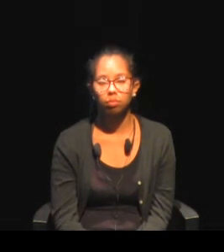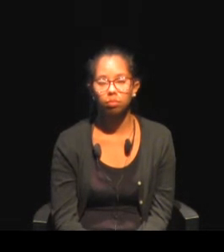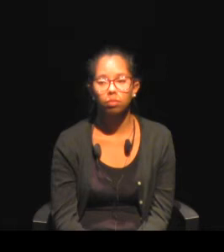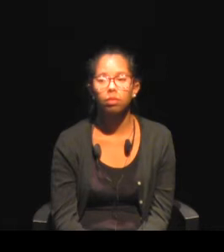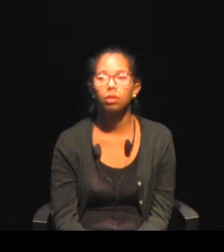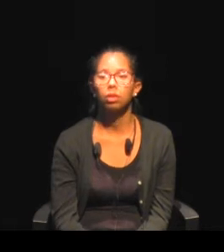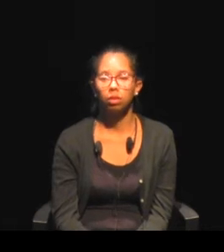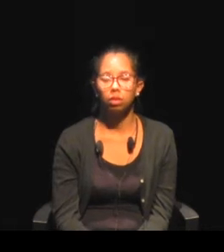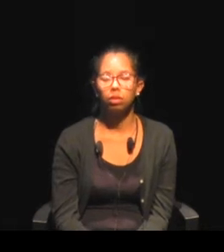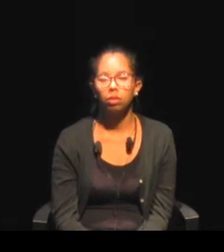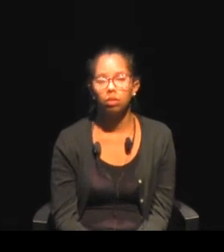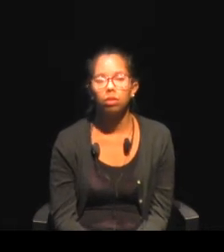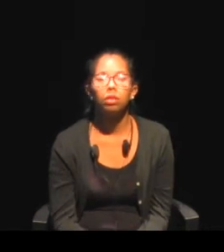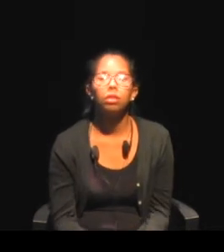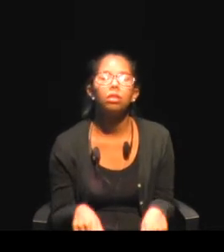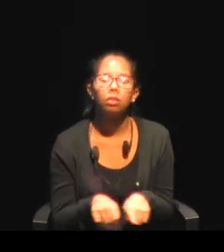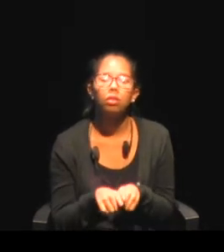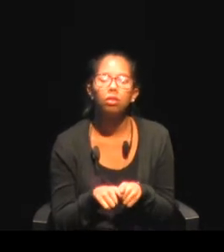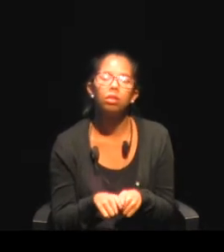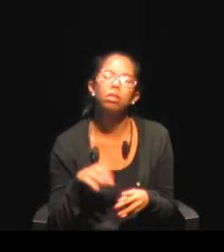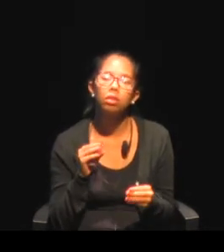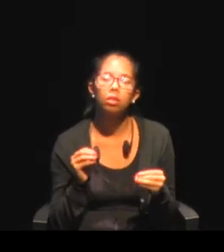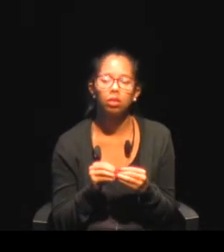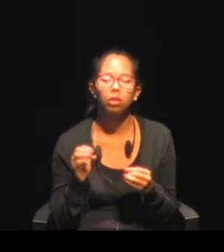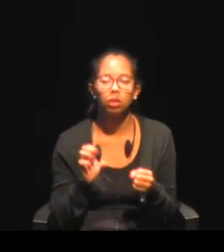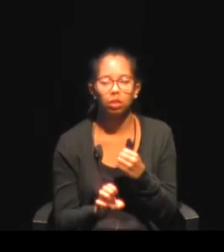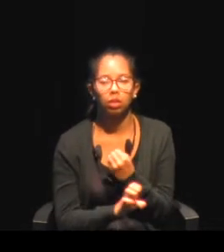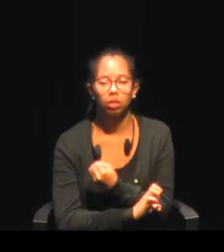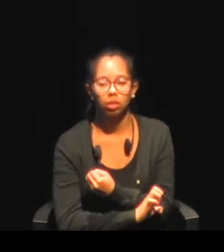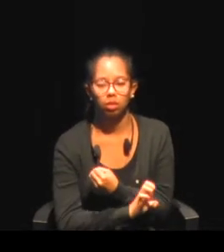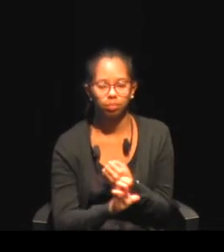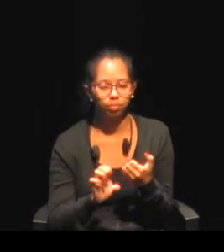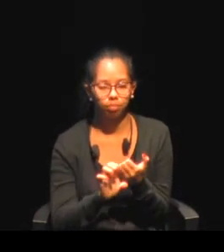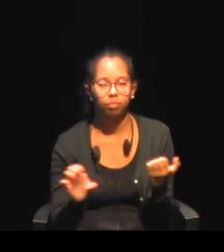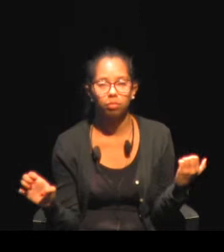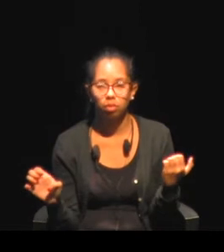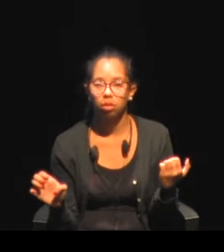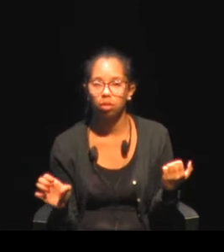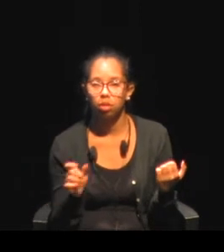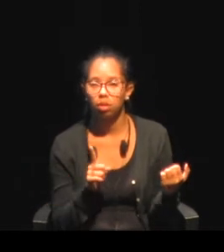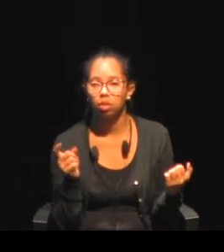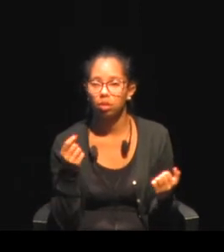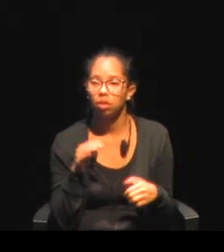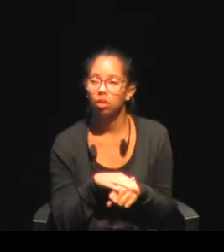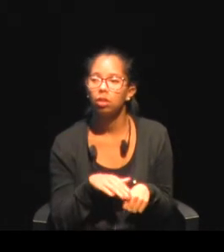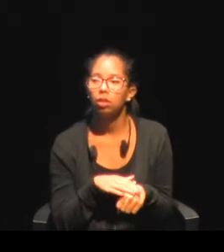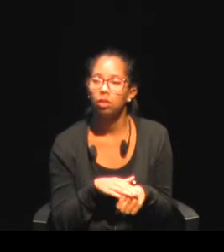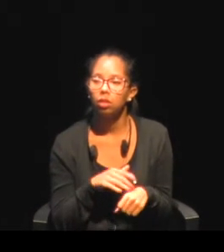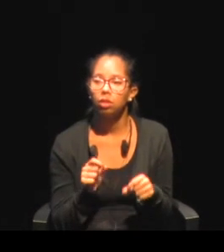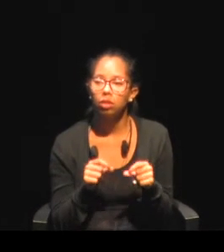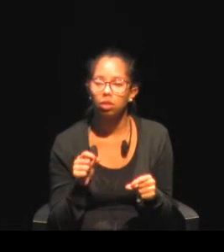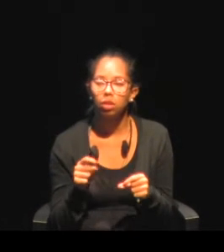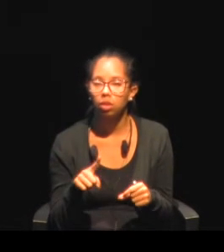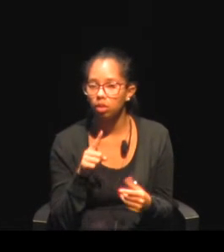Esse é um croquis mais próximo assim, do museu, e a concepção da arquitetura do museu, que é o que eu acho que